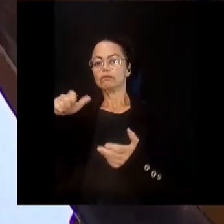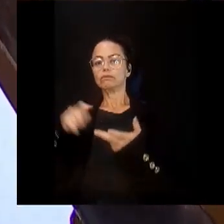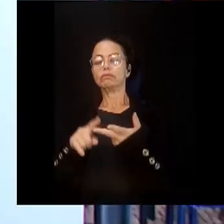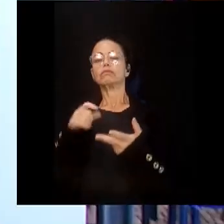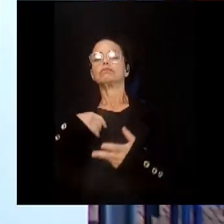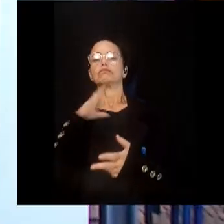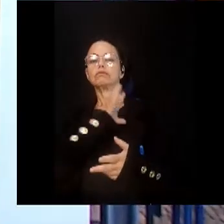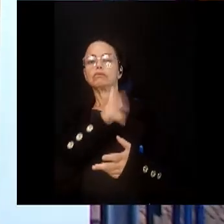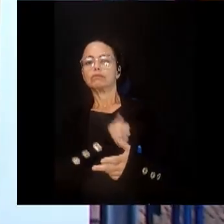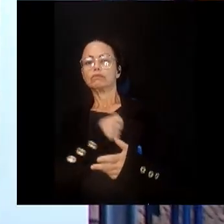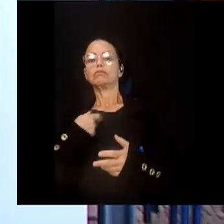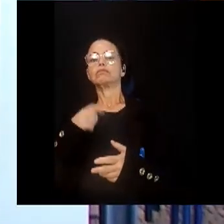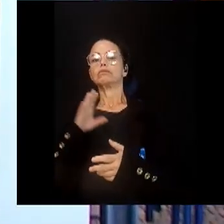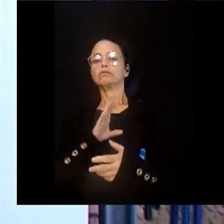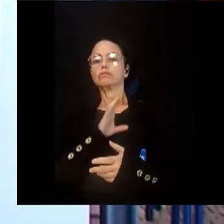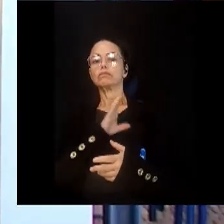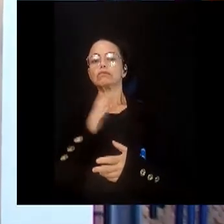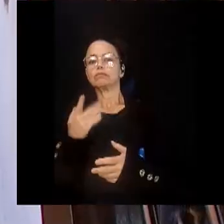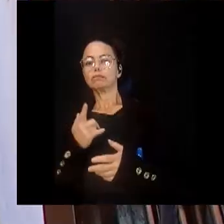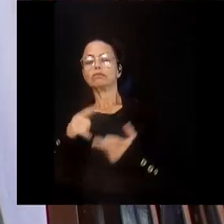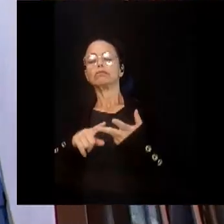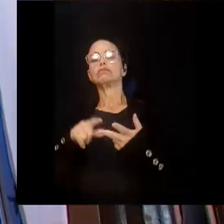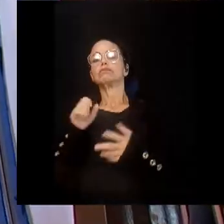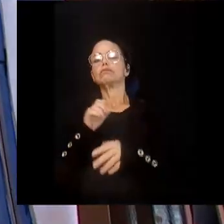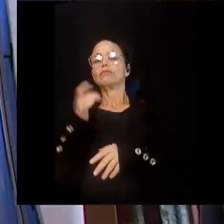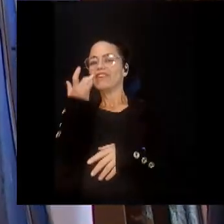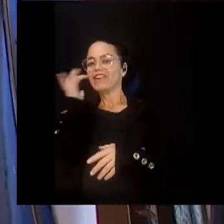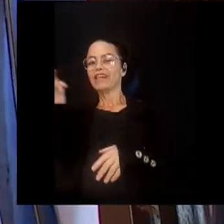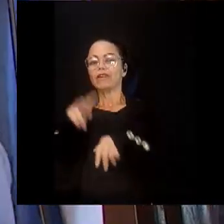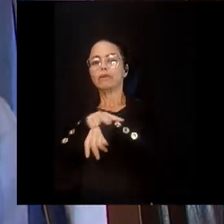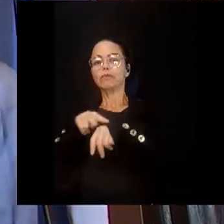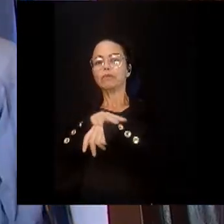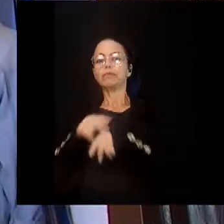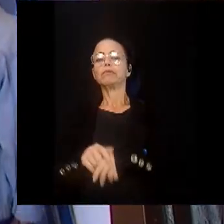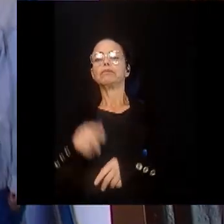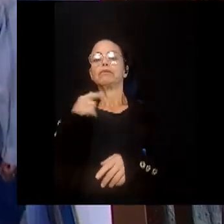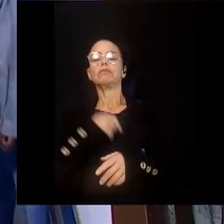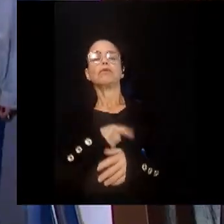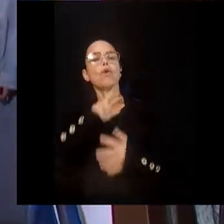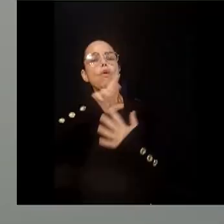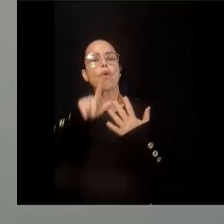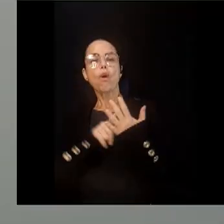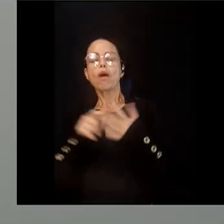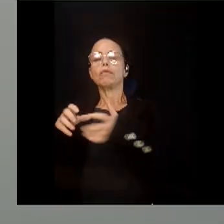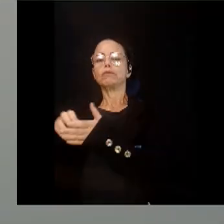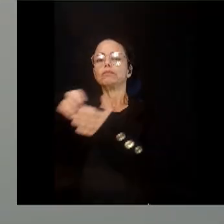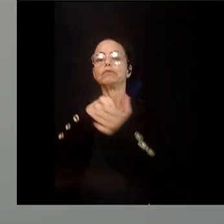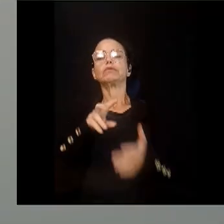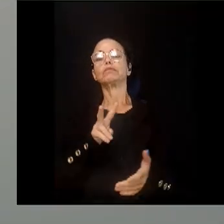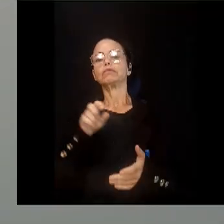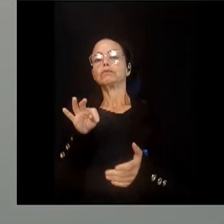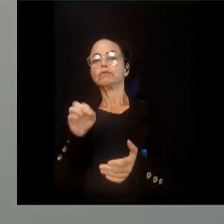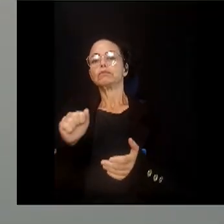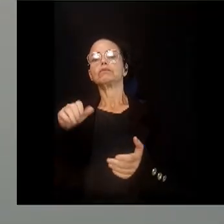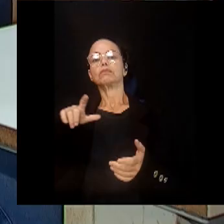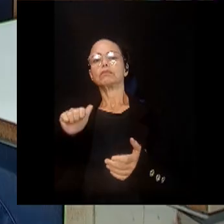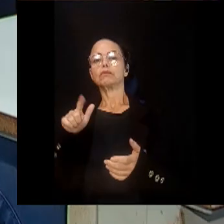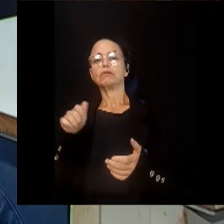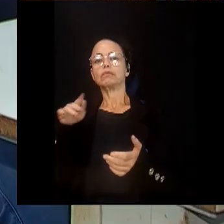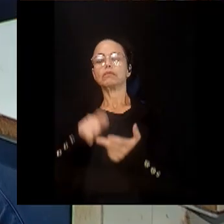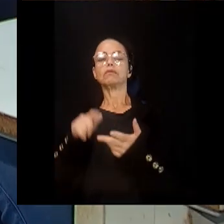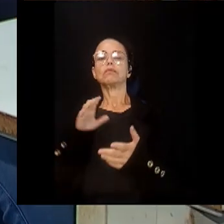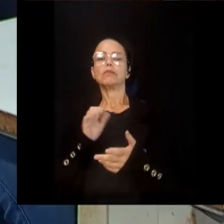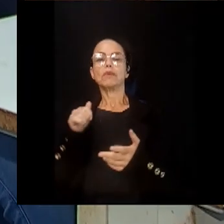Ouro Verde, nas unidades móveis Padre Anchieta, Monte Cristo e no Vista Alegre. Também temos no Cambará, no